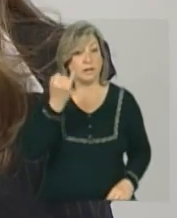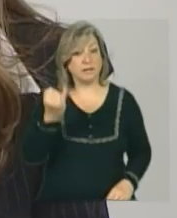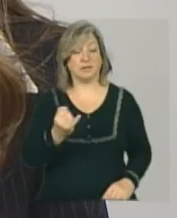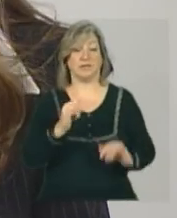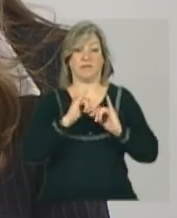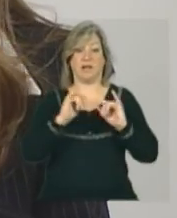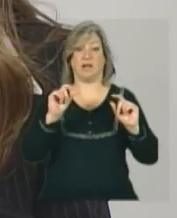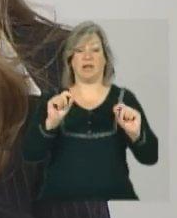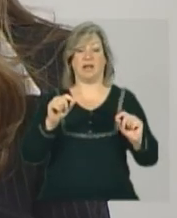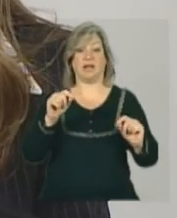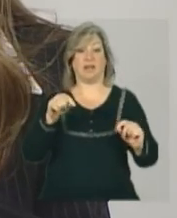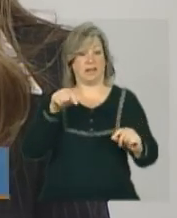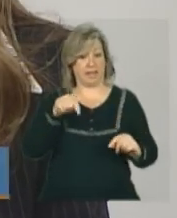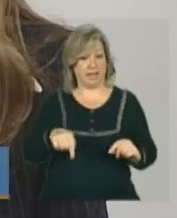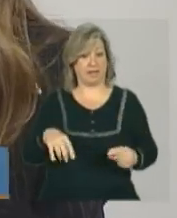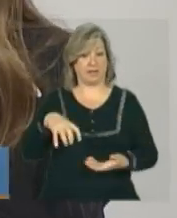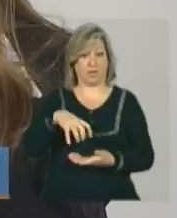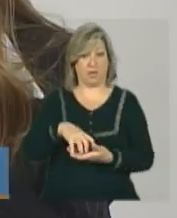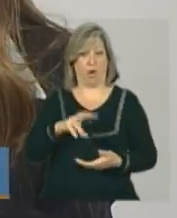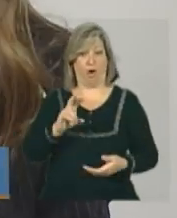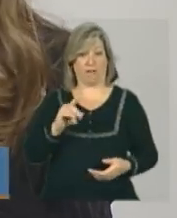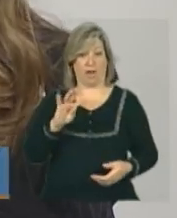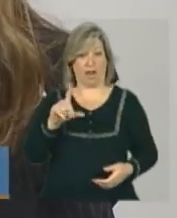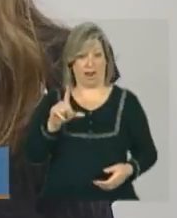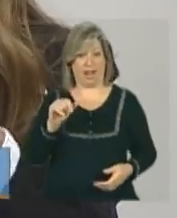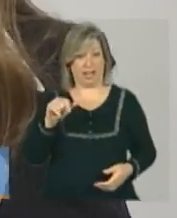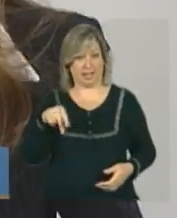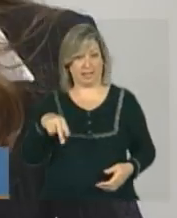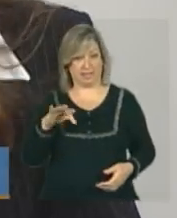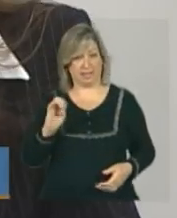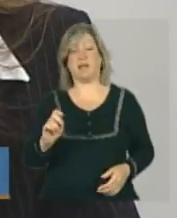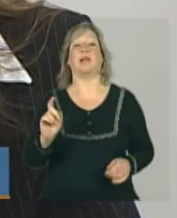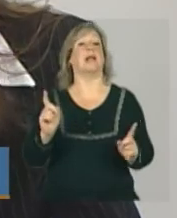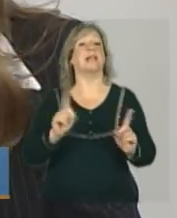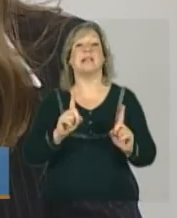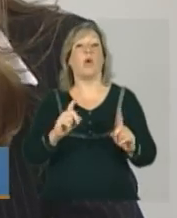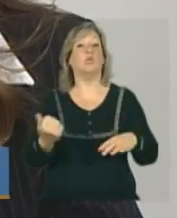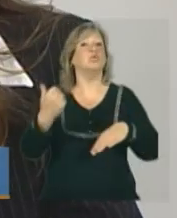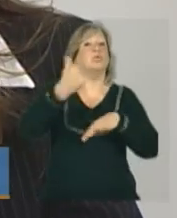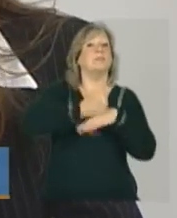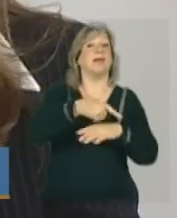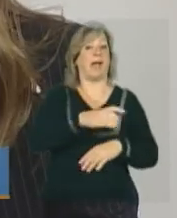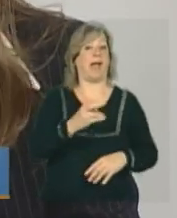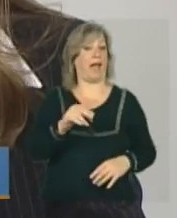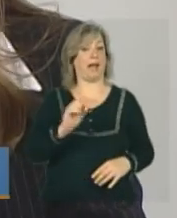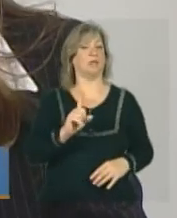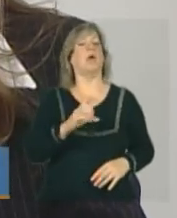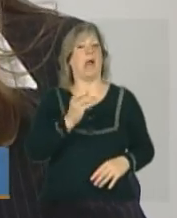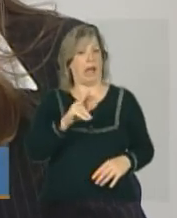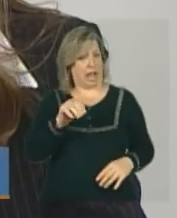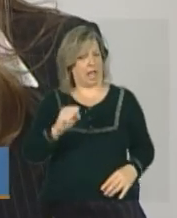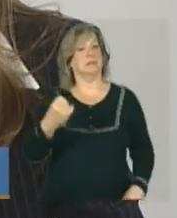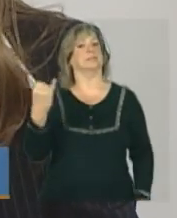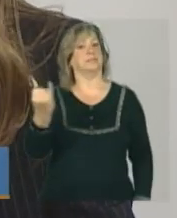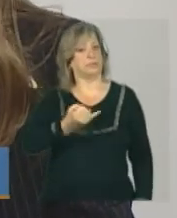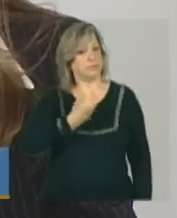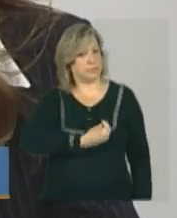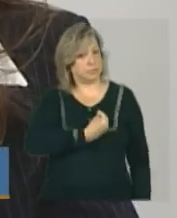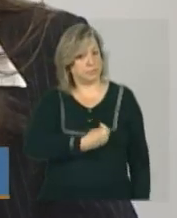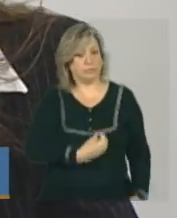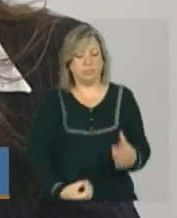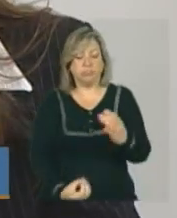não substitui um CRAS, né? É essencial, é necessário, é condição, é um dos critérios, ter o CRAS implantado